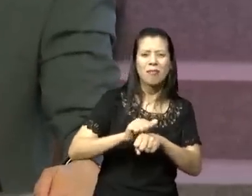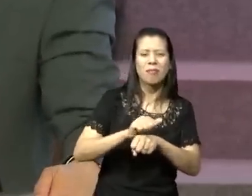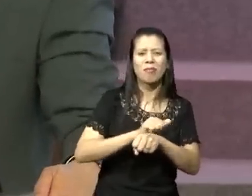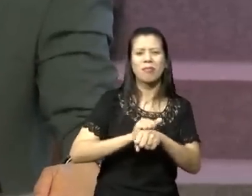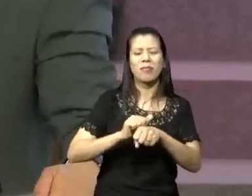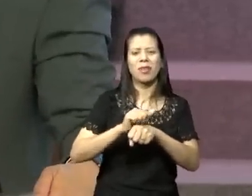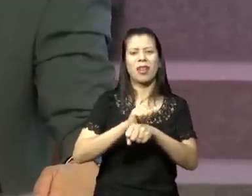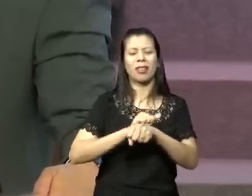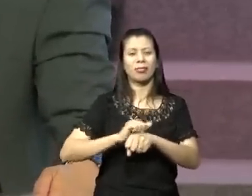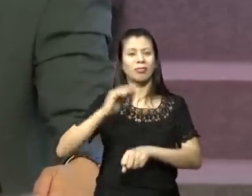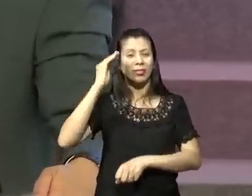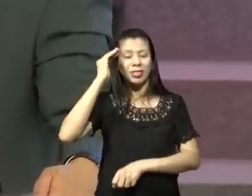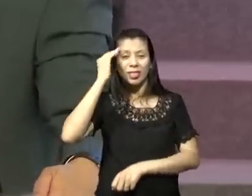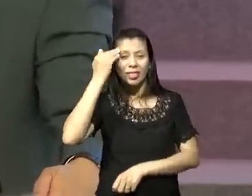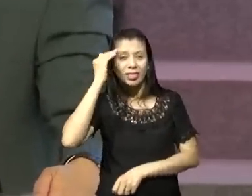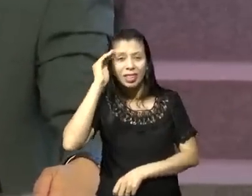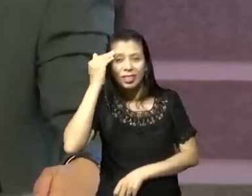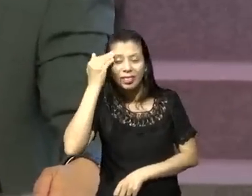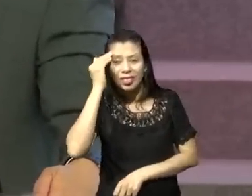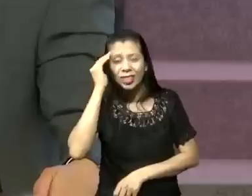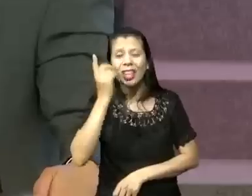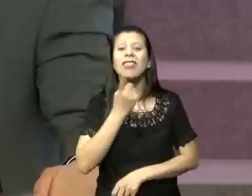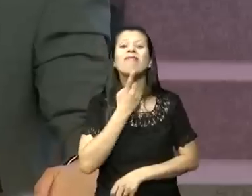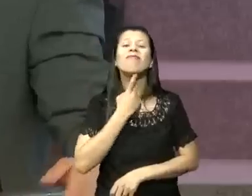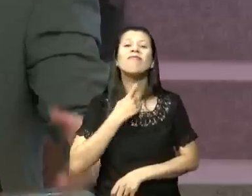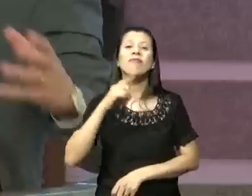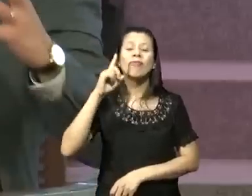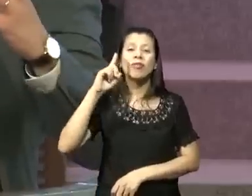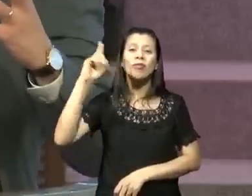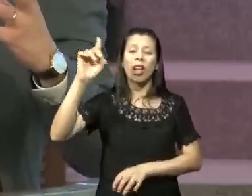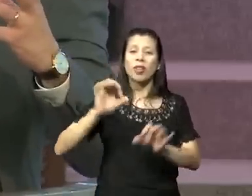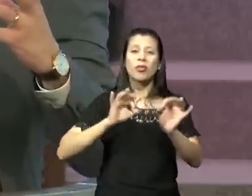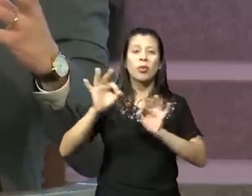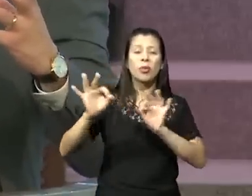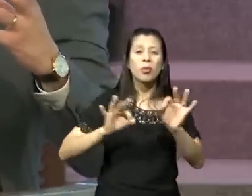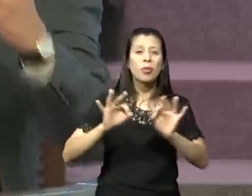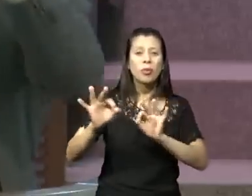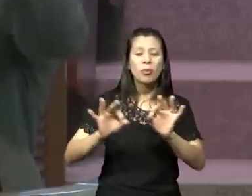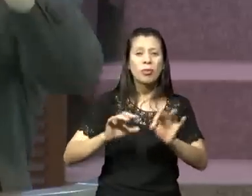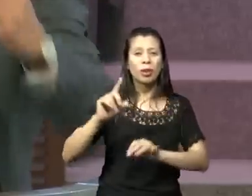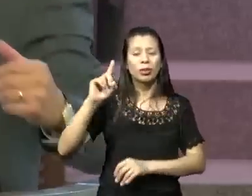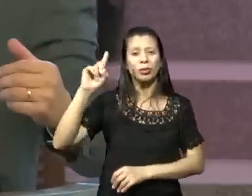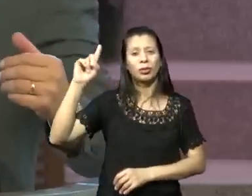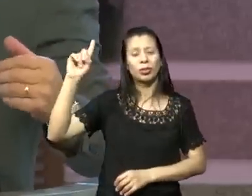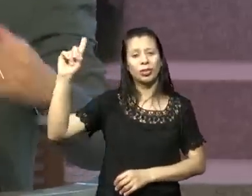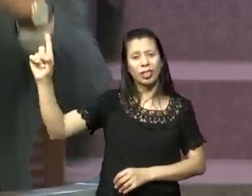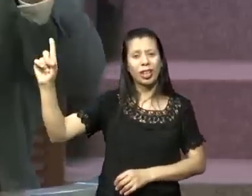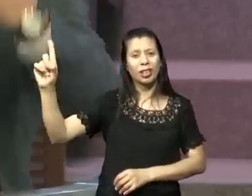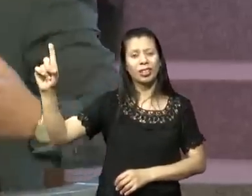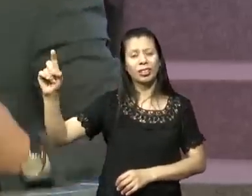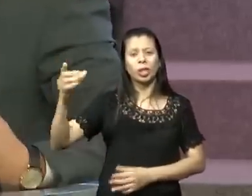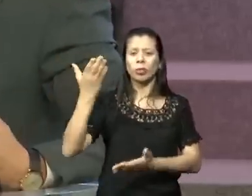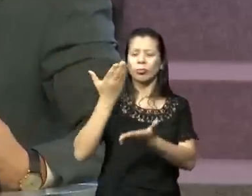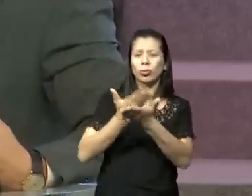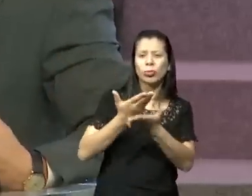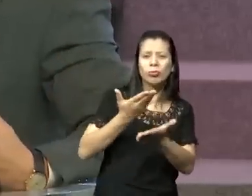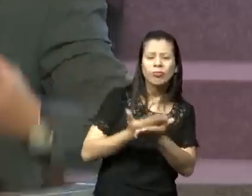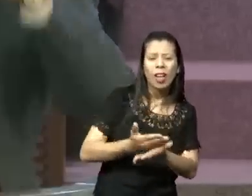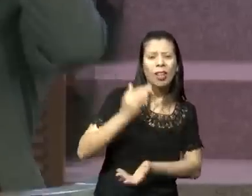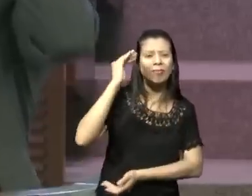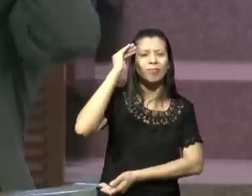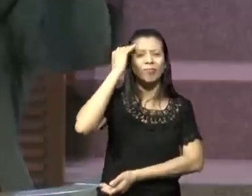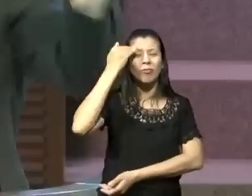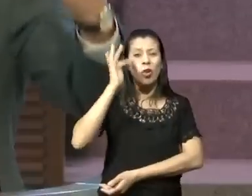os patriarcas profetas e apóstolos porque eles olhavam o futuro testemunharam do que viram